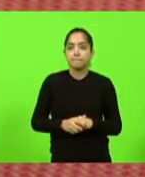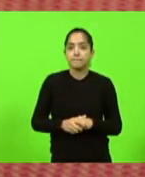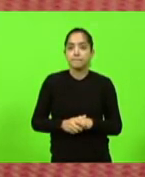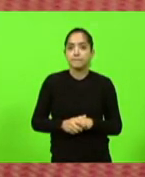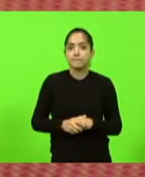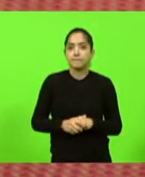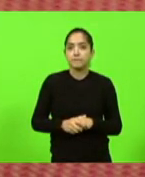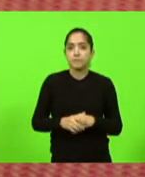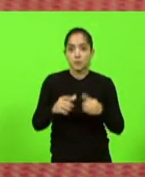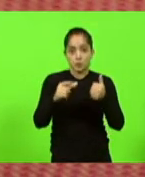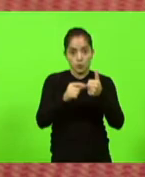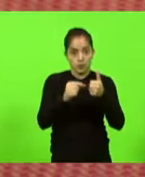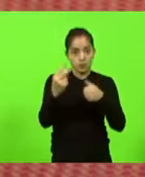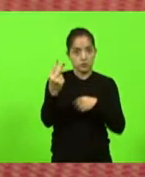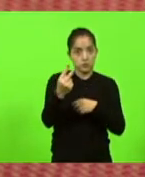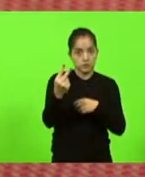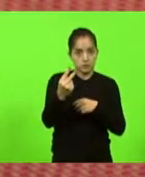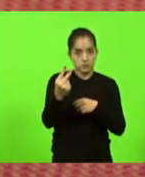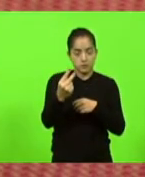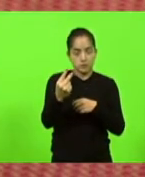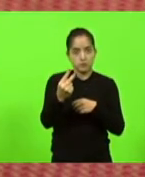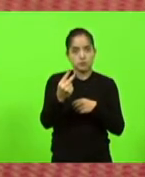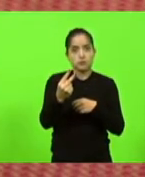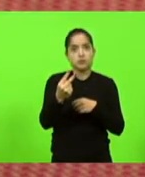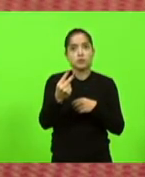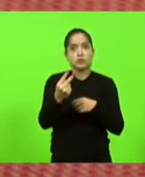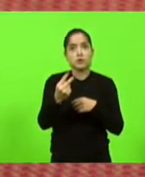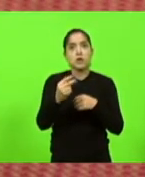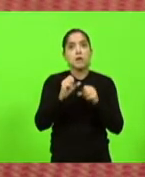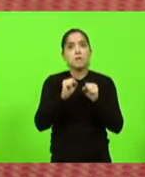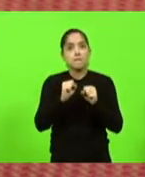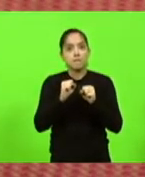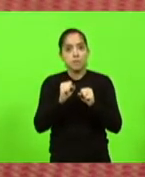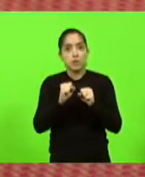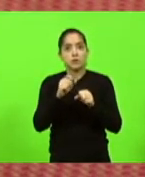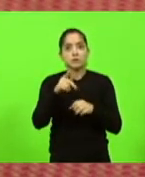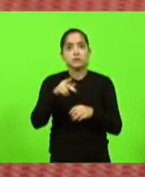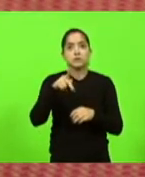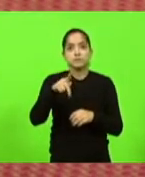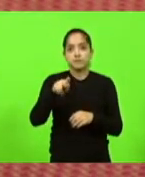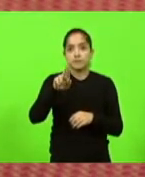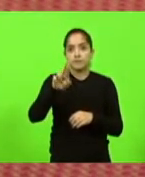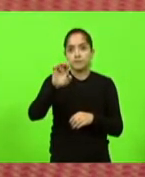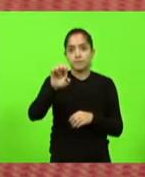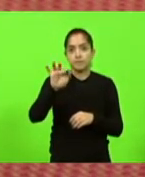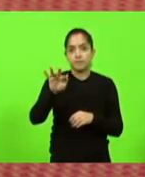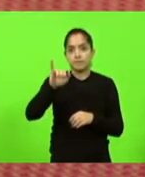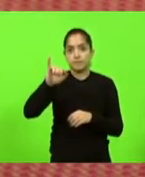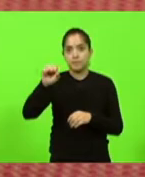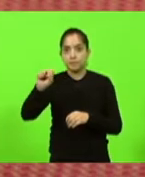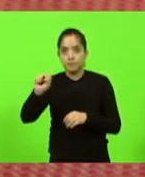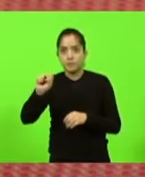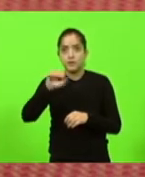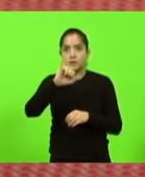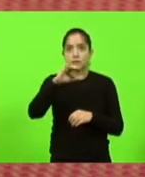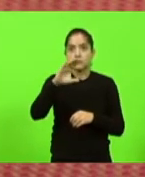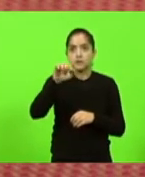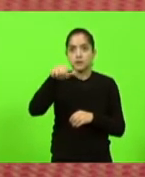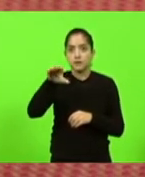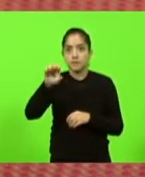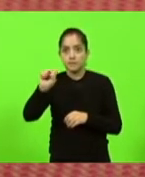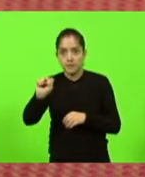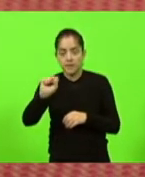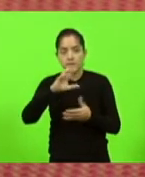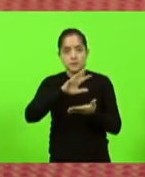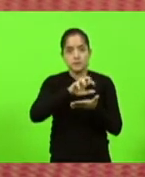O artigo 2º, ele diz que poderão ser objeto do prefis os créditos tributários relativos a ICMS constituídos ou não, inscritos